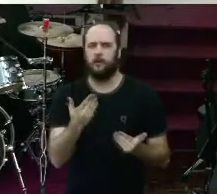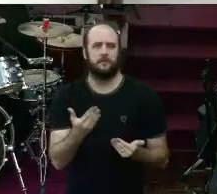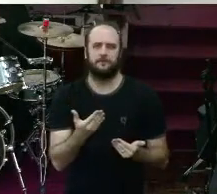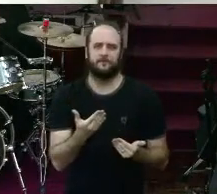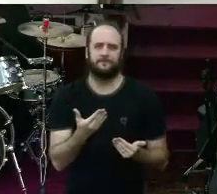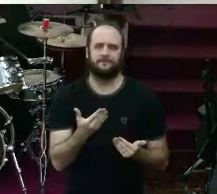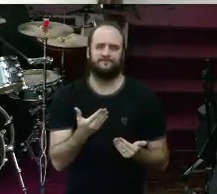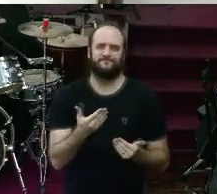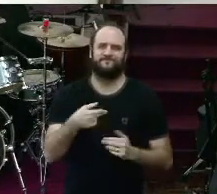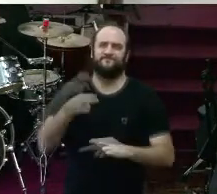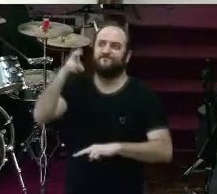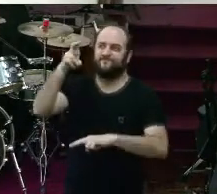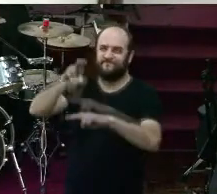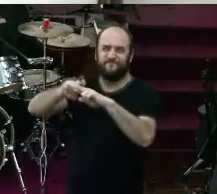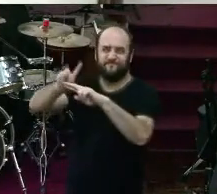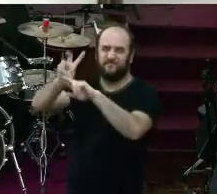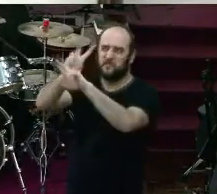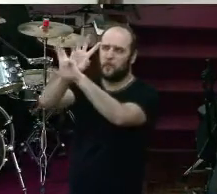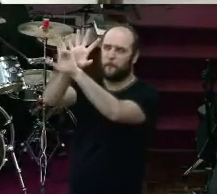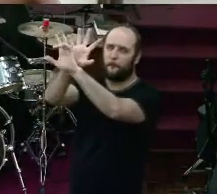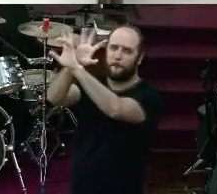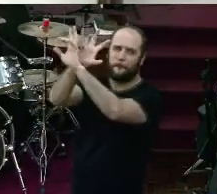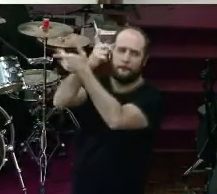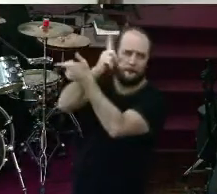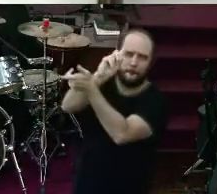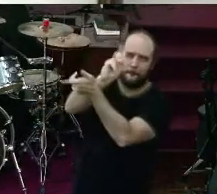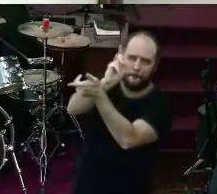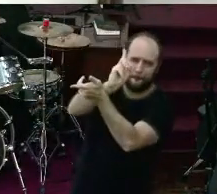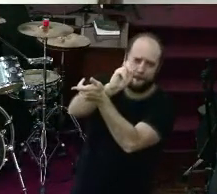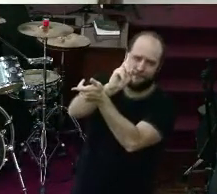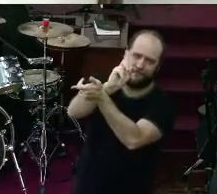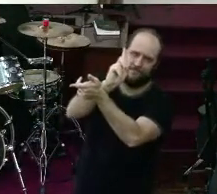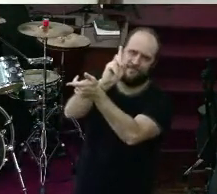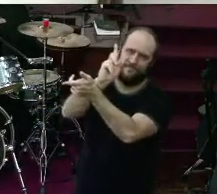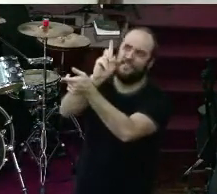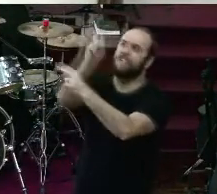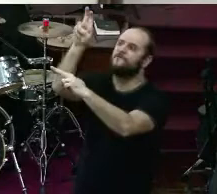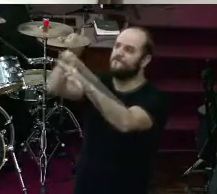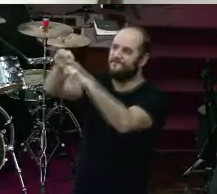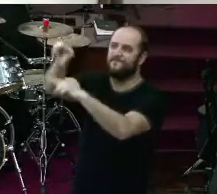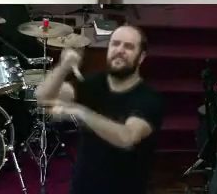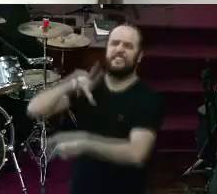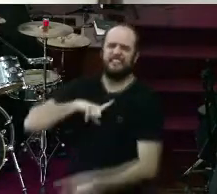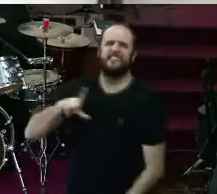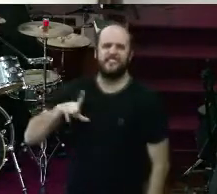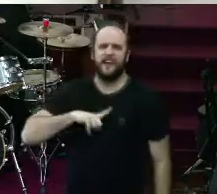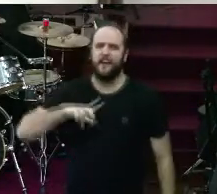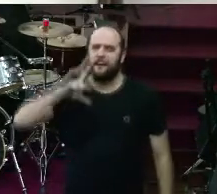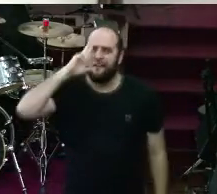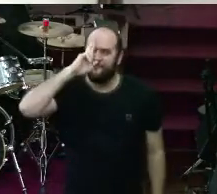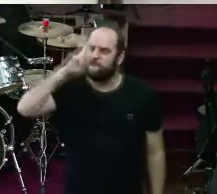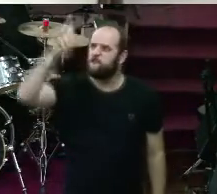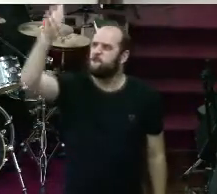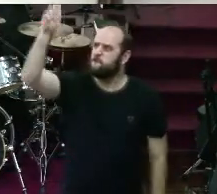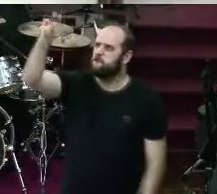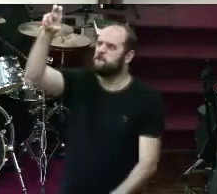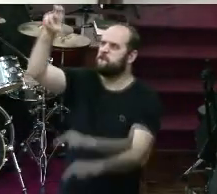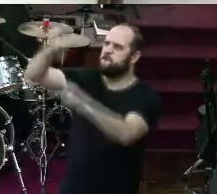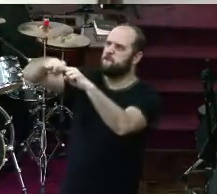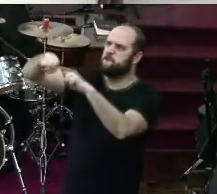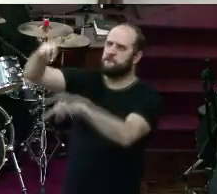o trono não está vazio. O Senhor está sentado no seu alto e sublime